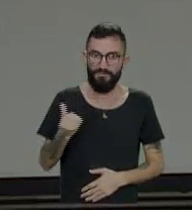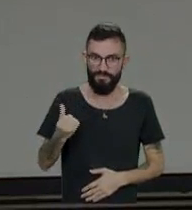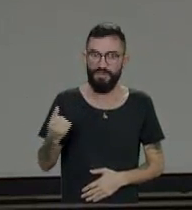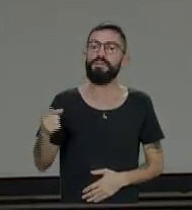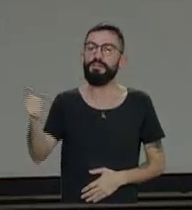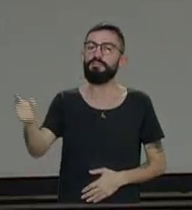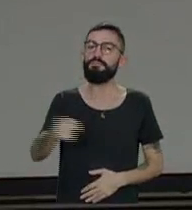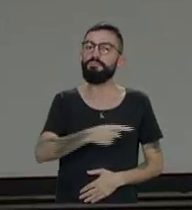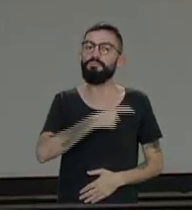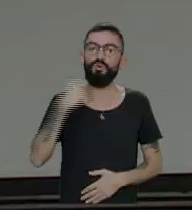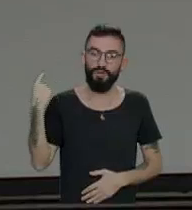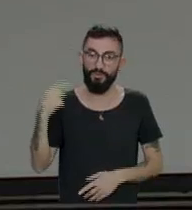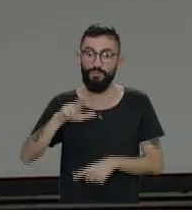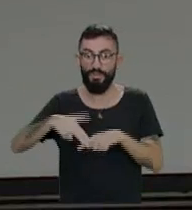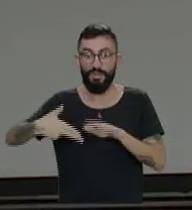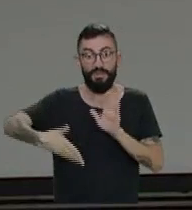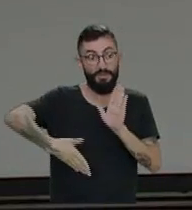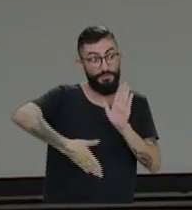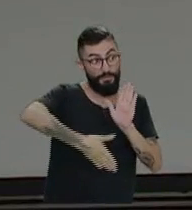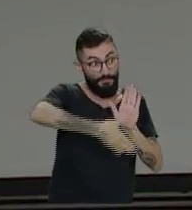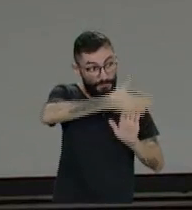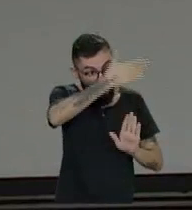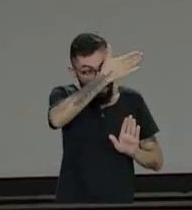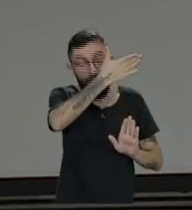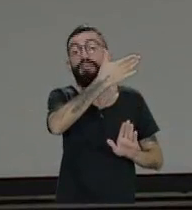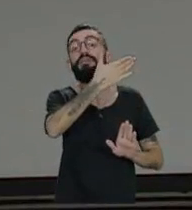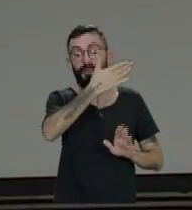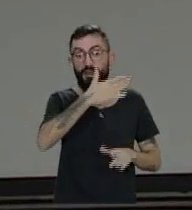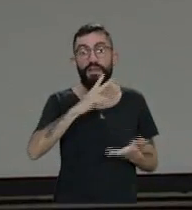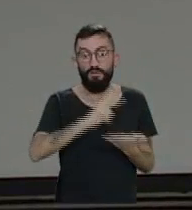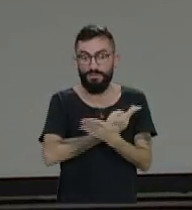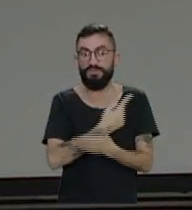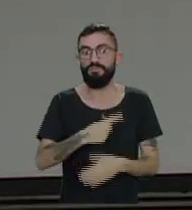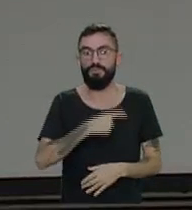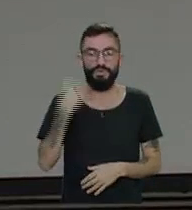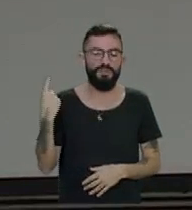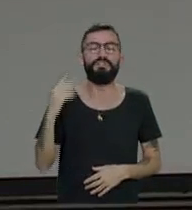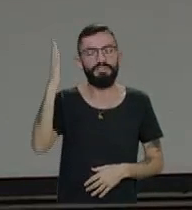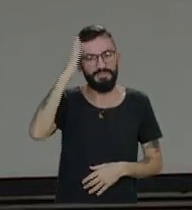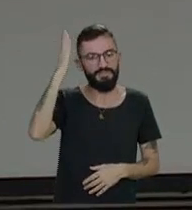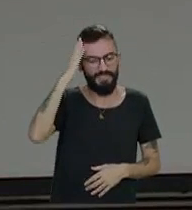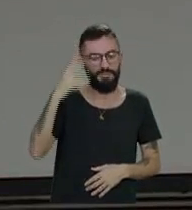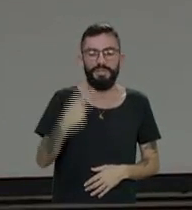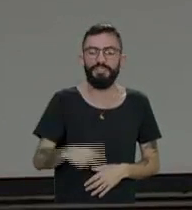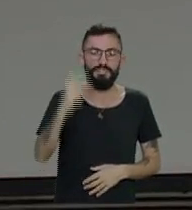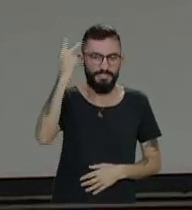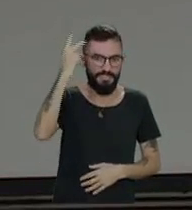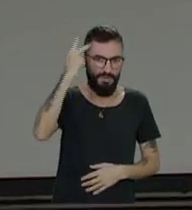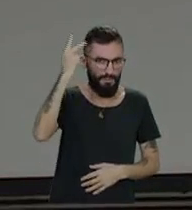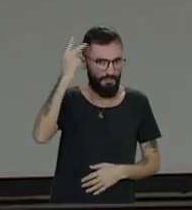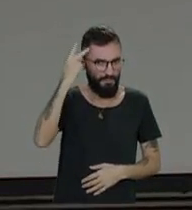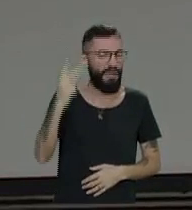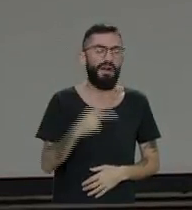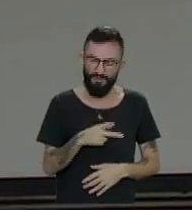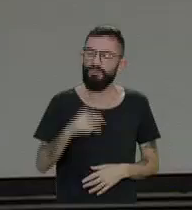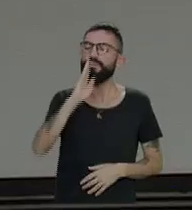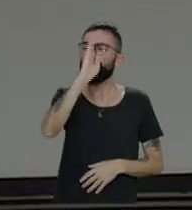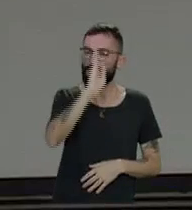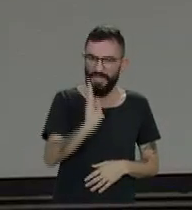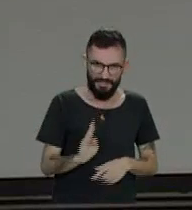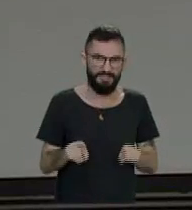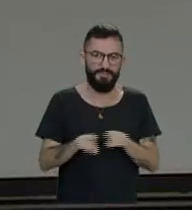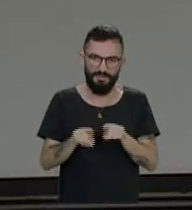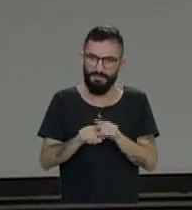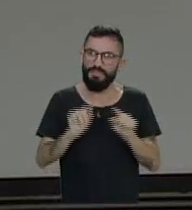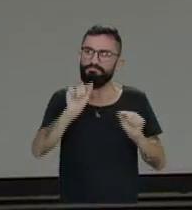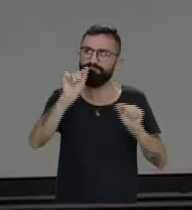uma ocorrência como todos os centenas de policiais aqui de São Paulo e de todo o Brasil são homens